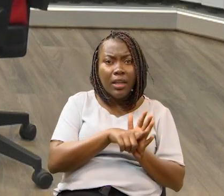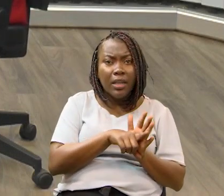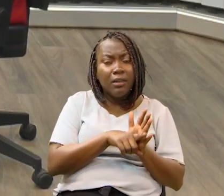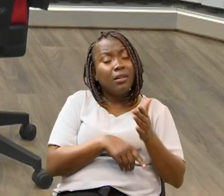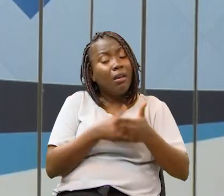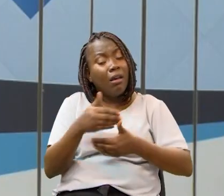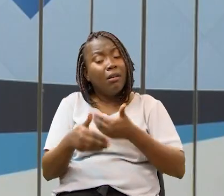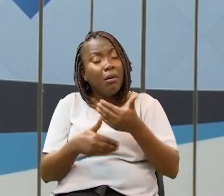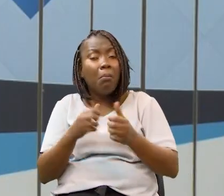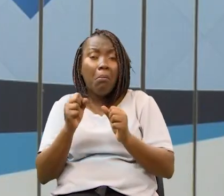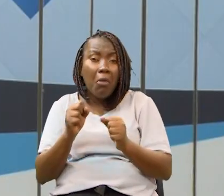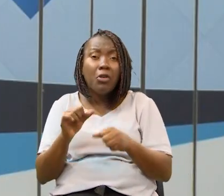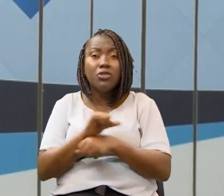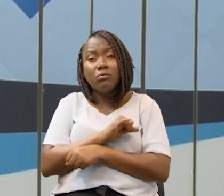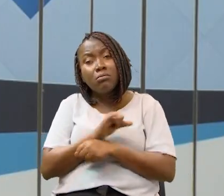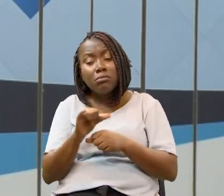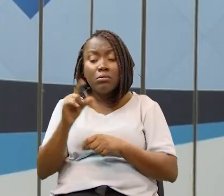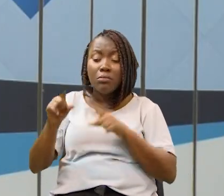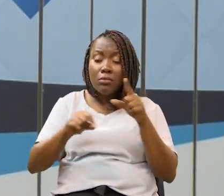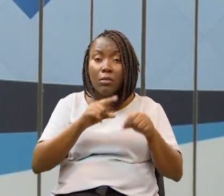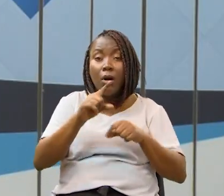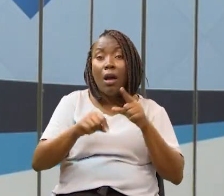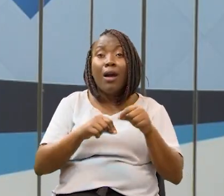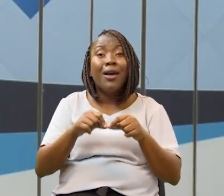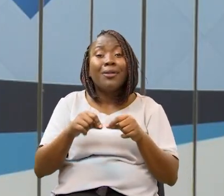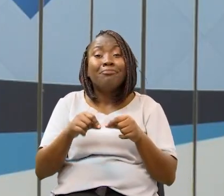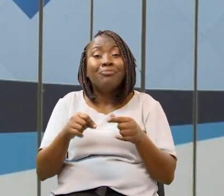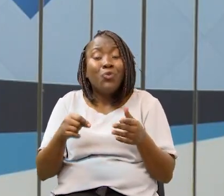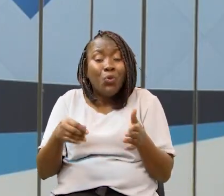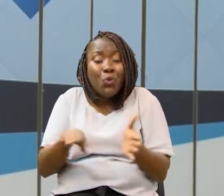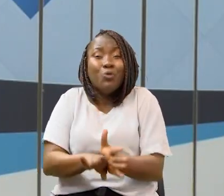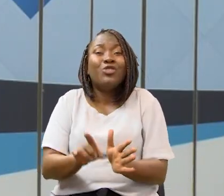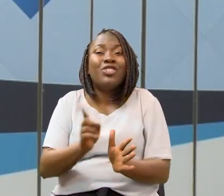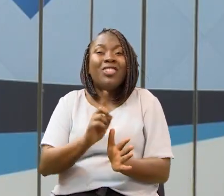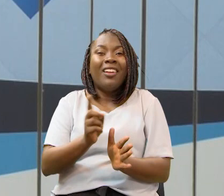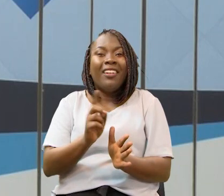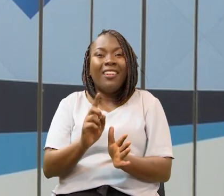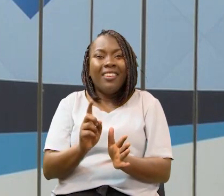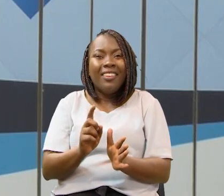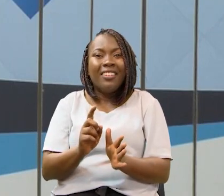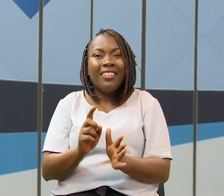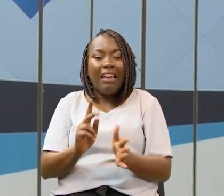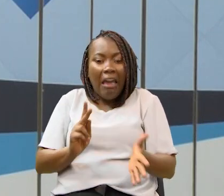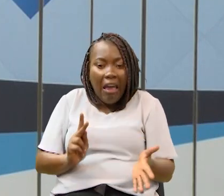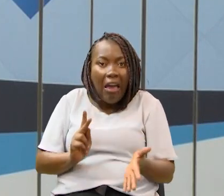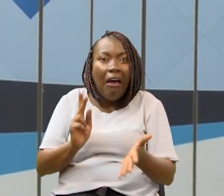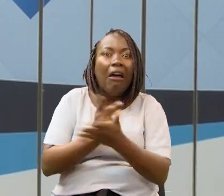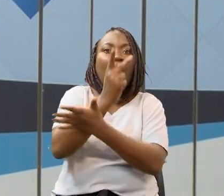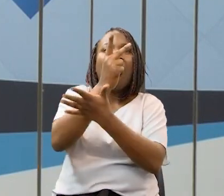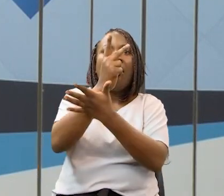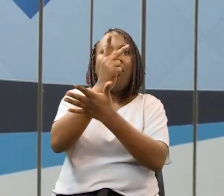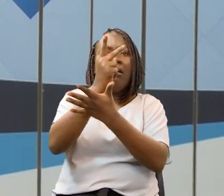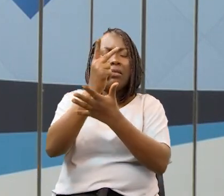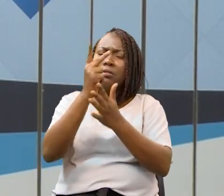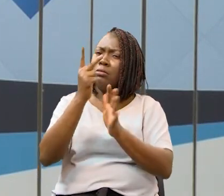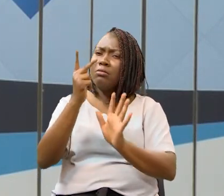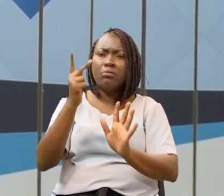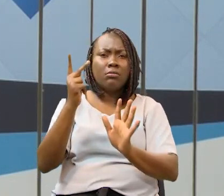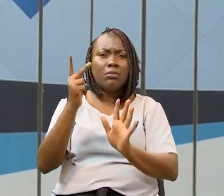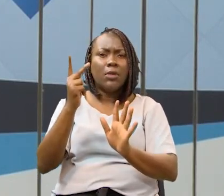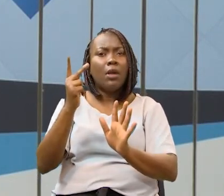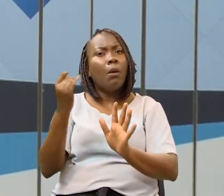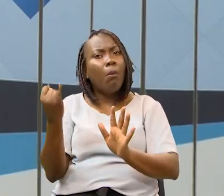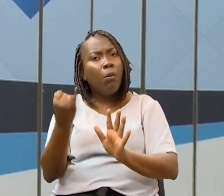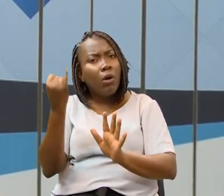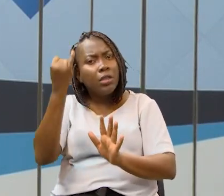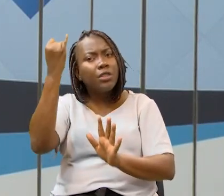lei, e aí a gente já pode tomar medidas para que não chegue a ponto de vias, né? Vias né?